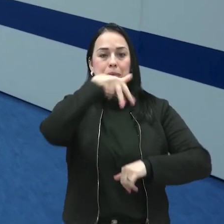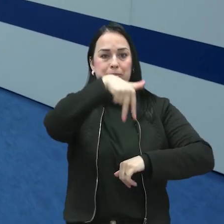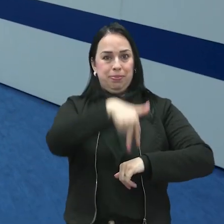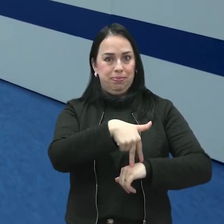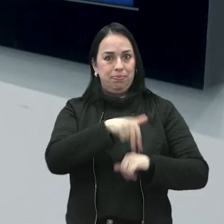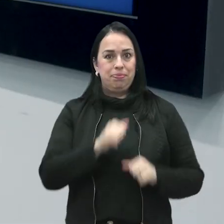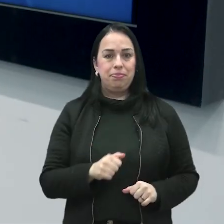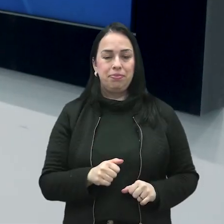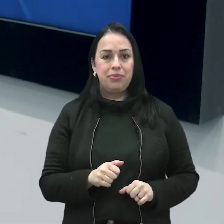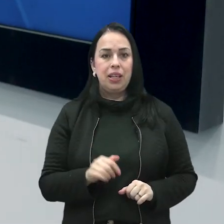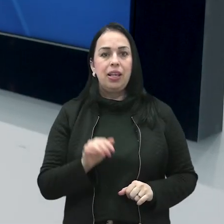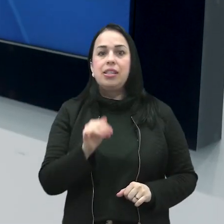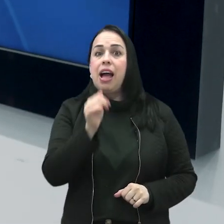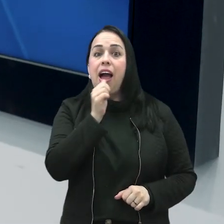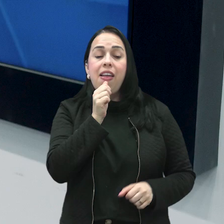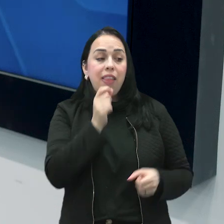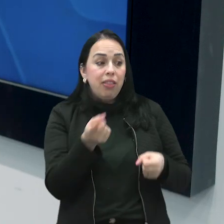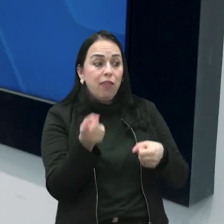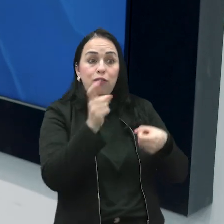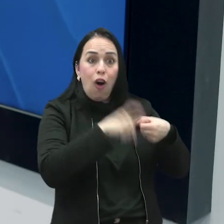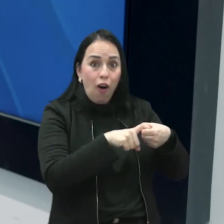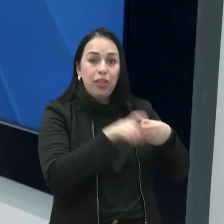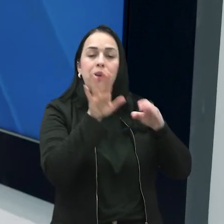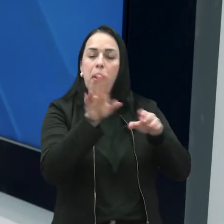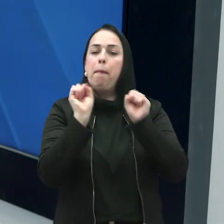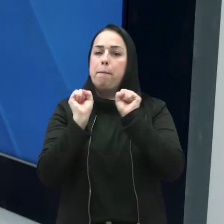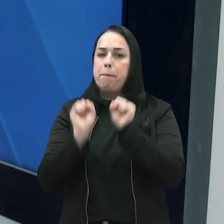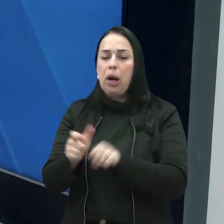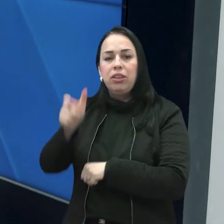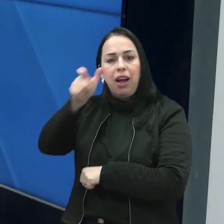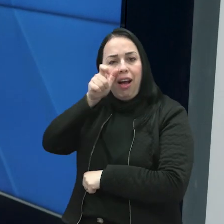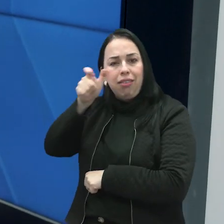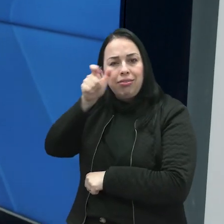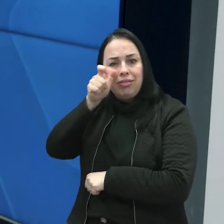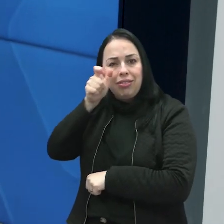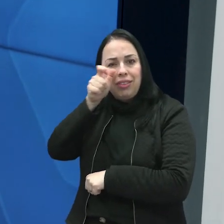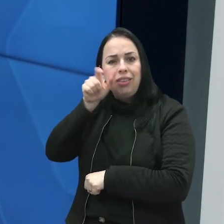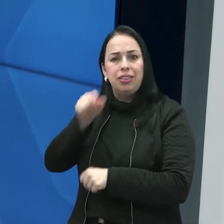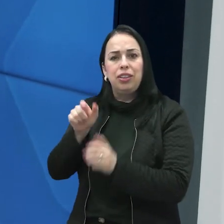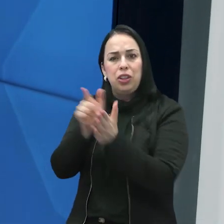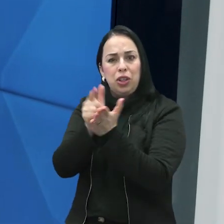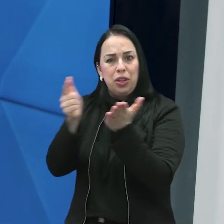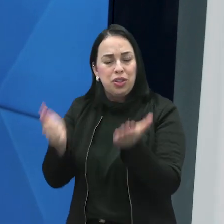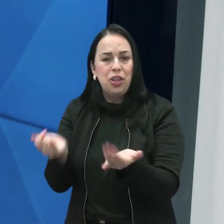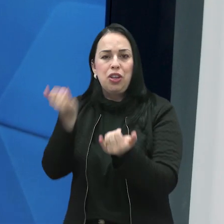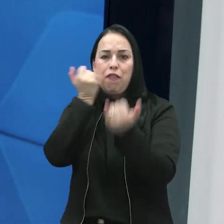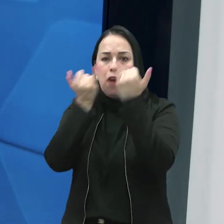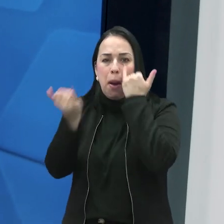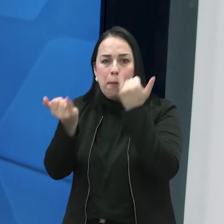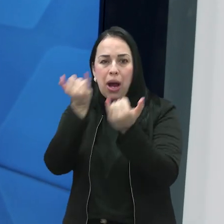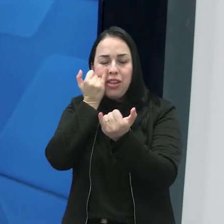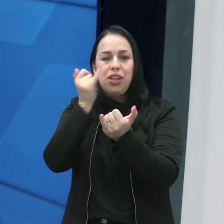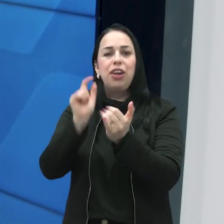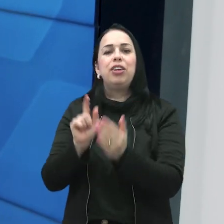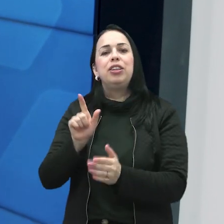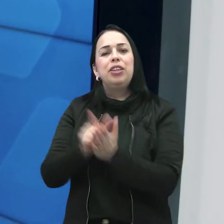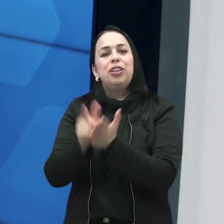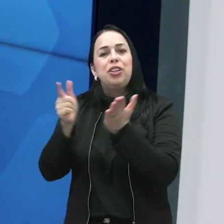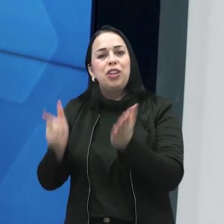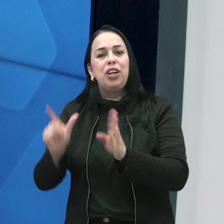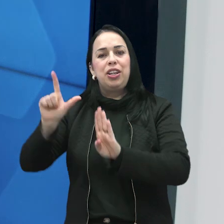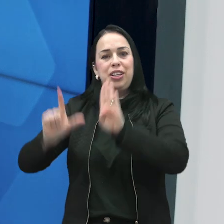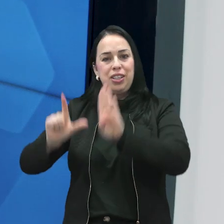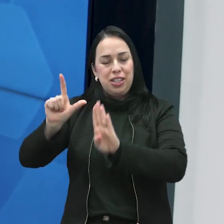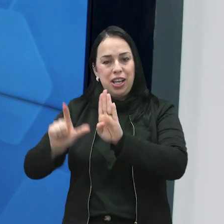durante o pinga-fogo. Enquanto a sessão não retoma, você pode acompanhar tudo o que acontece na Câmara no nosso jornal Boletim Legislativo,